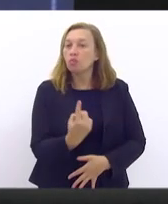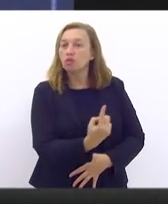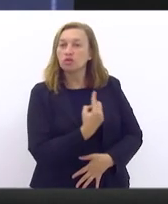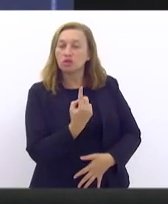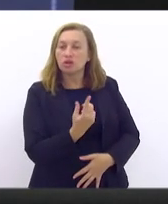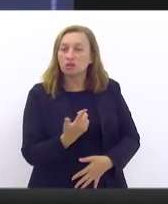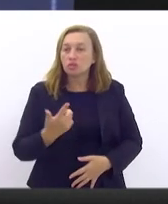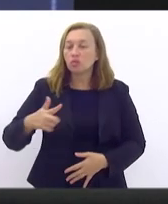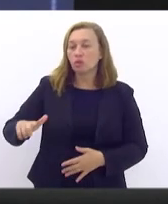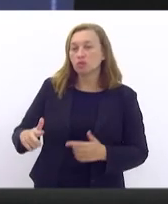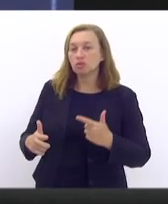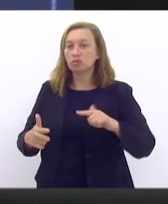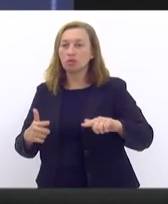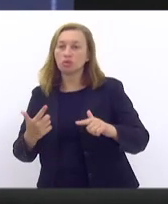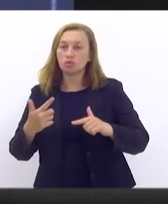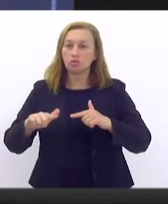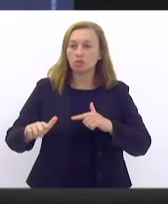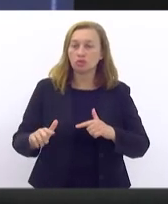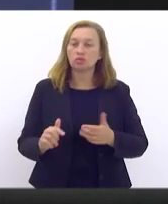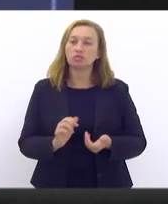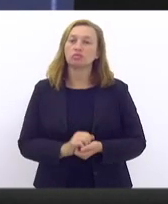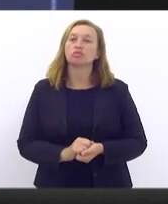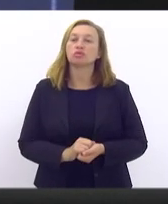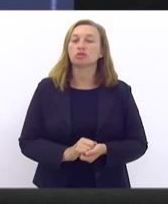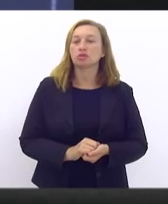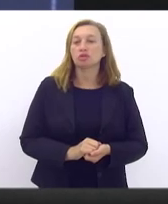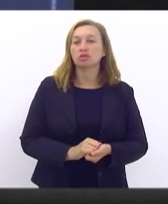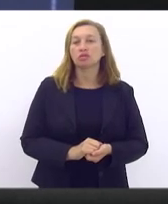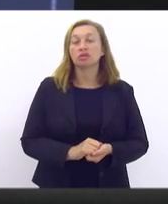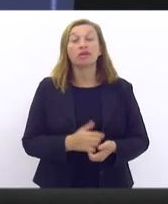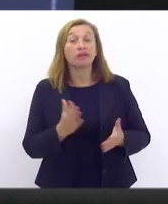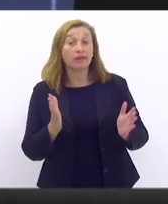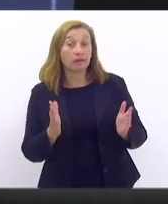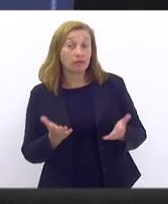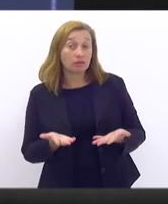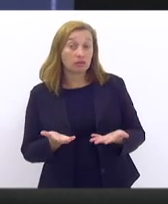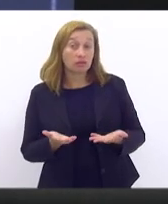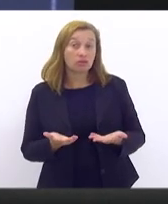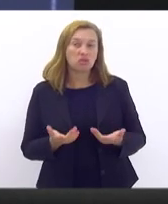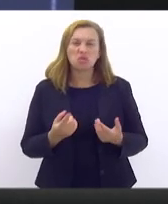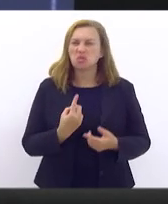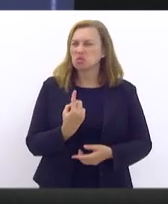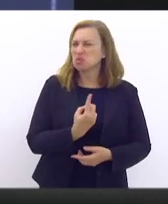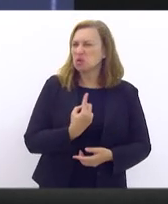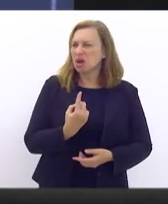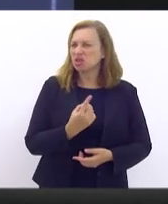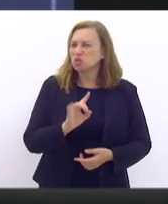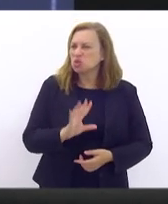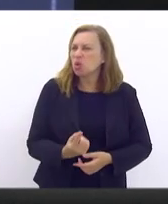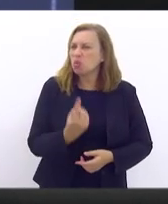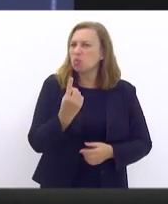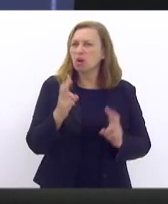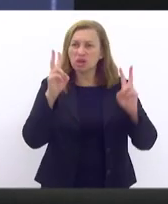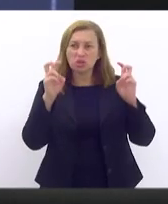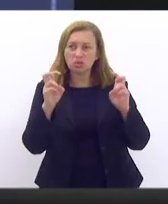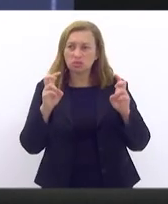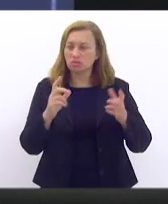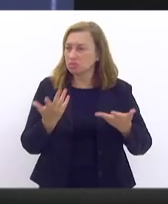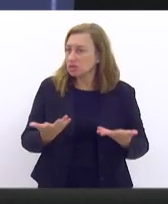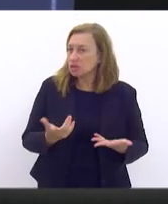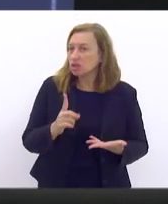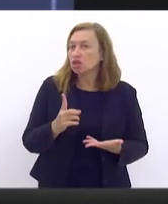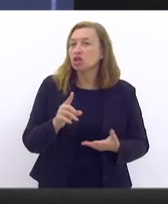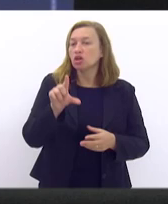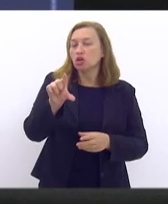do outro. Quer dizer, não temos apenas um caso isolado, né? E aí eu selecionei